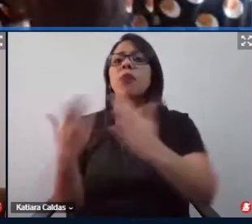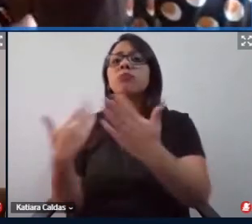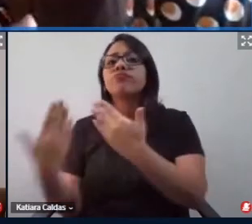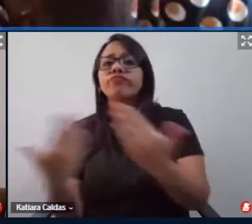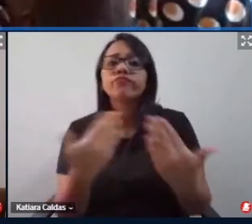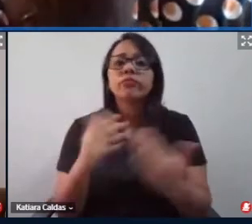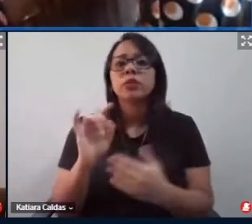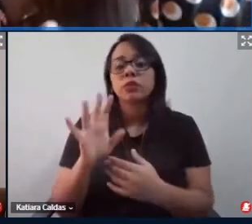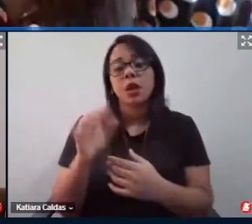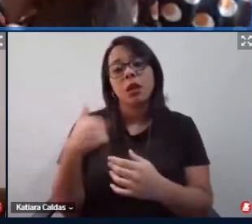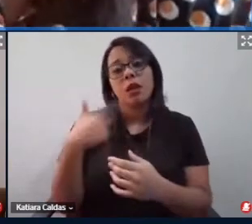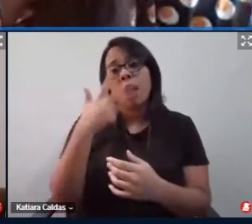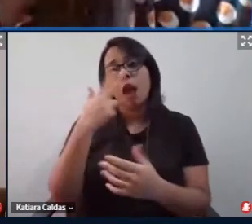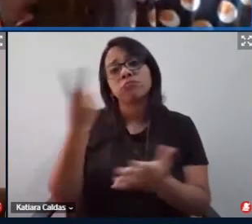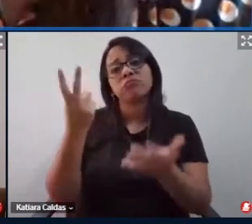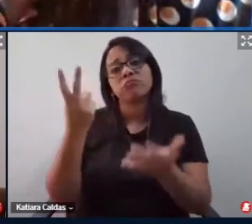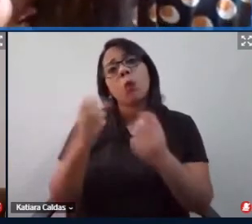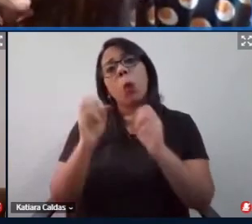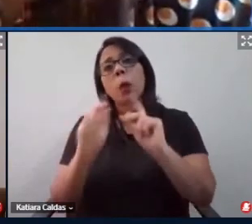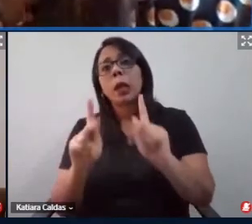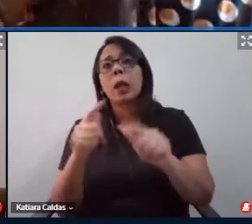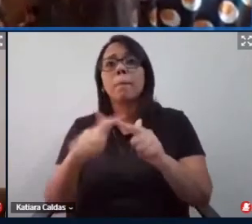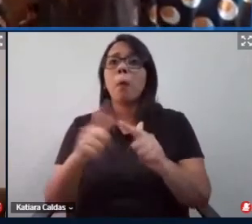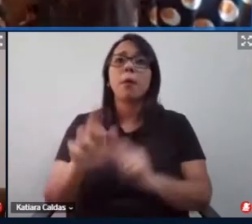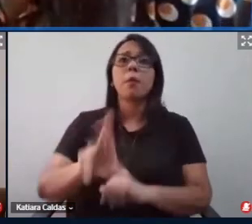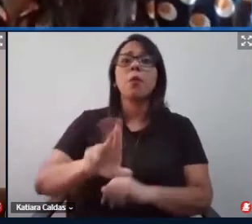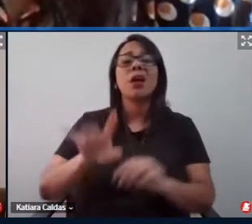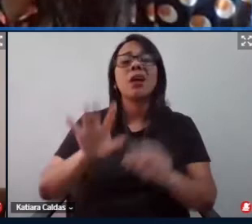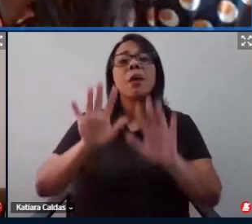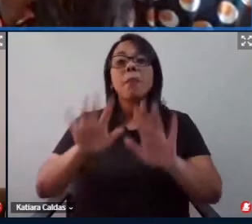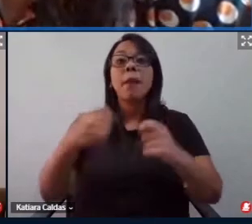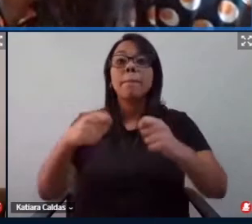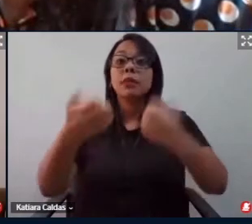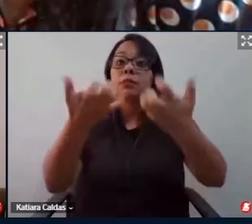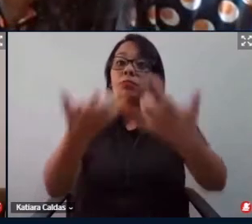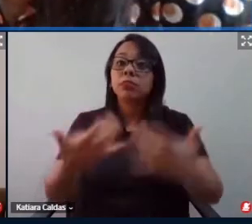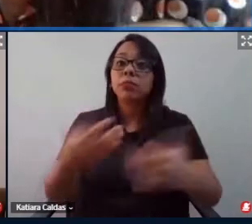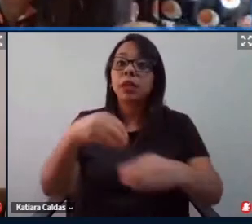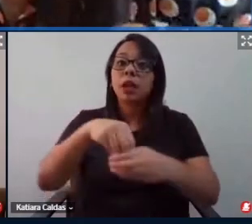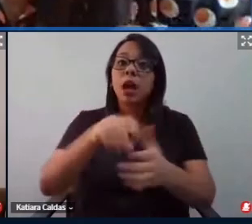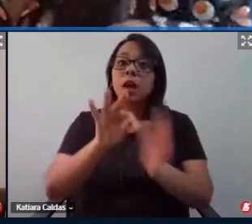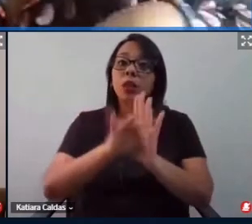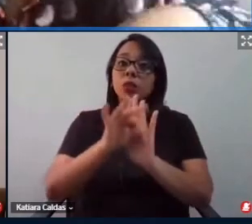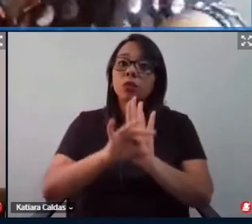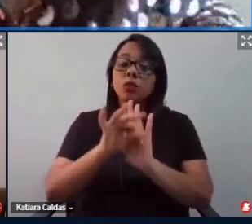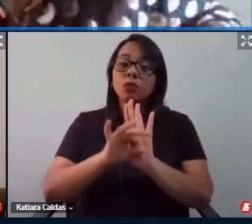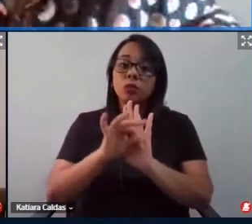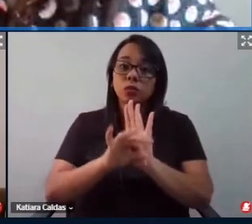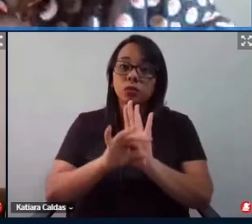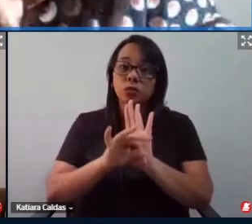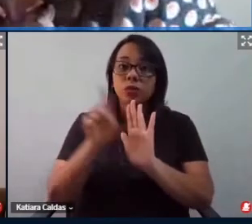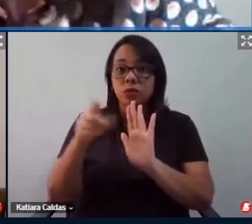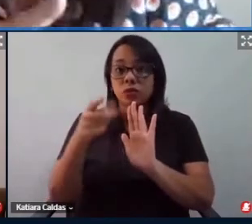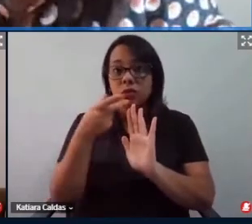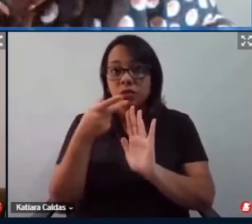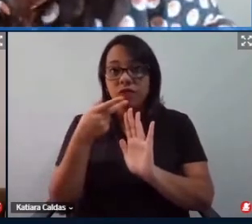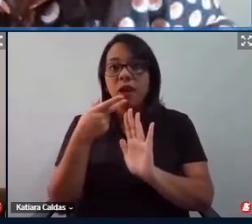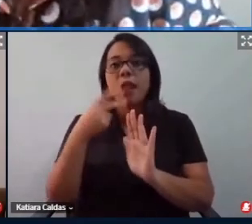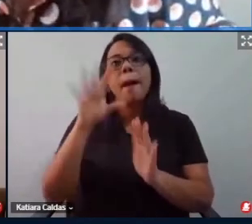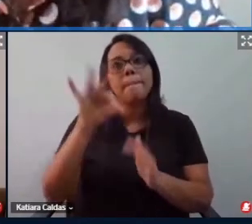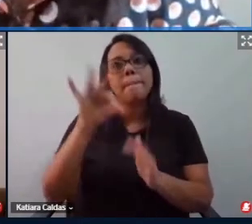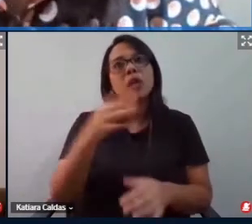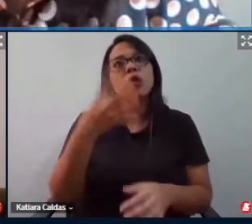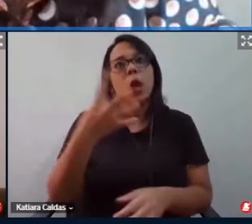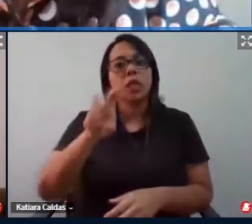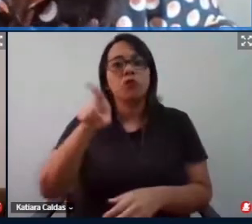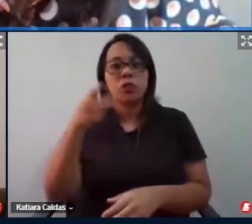acho válido, eu não acho que isso seja um problema, mas acho que isso tem que ser dito. Quando diz que, na página